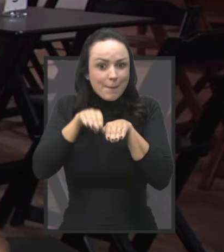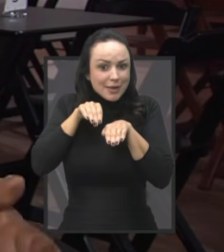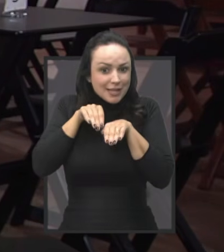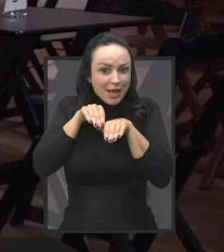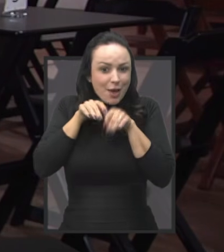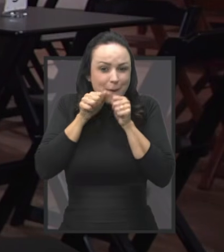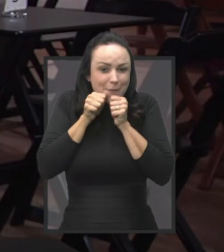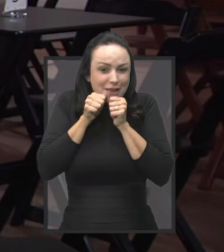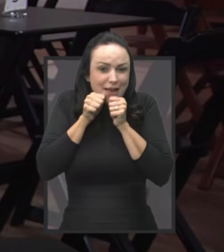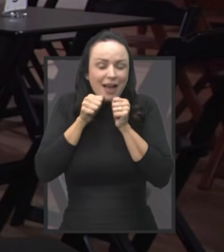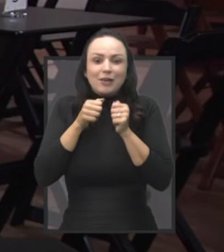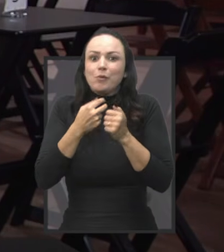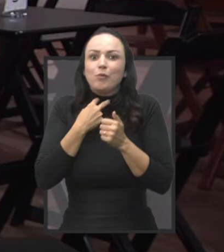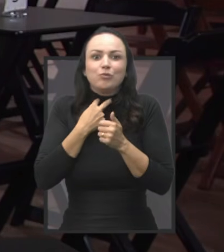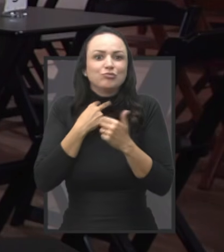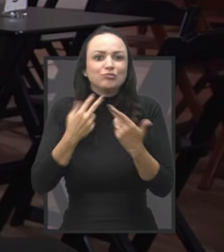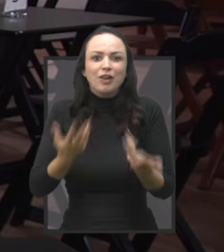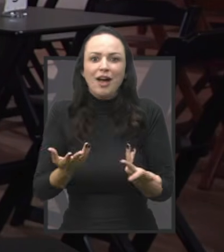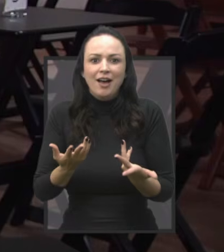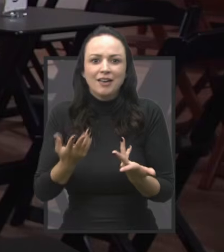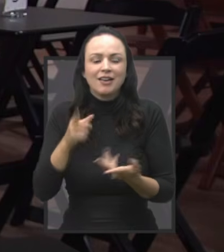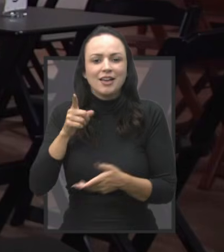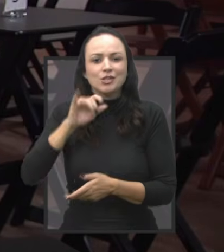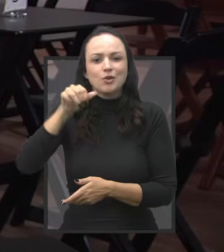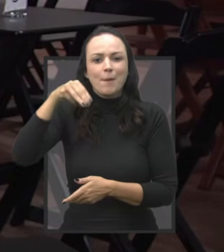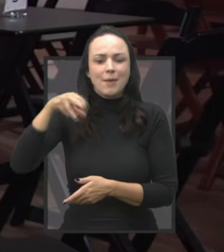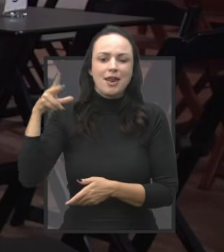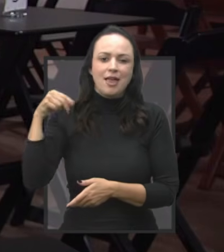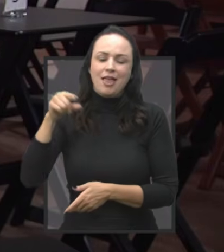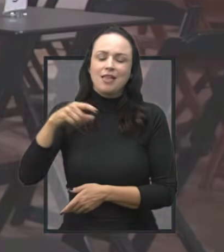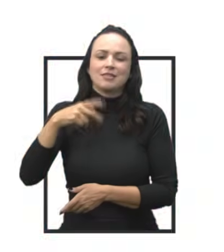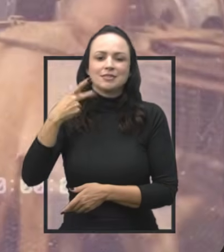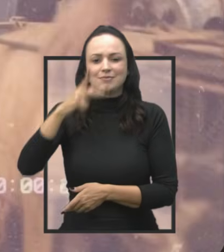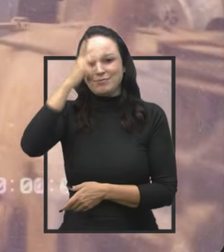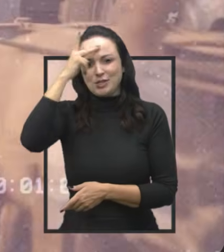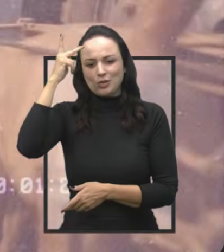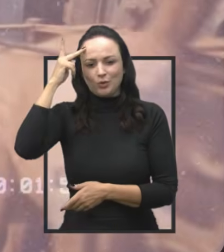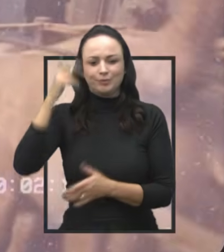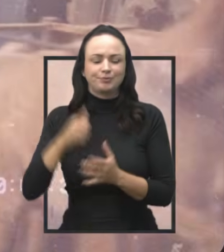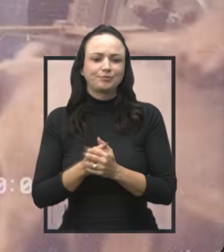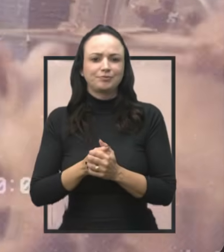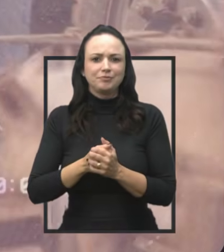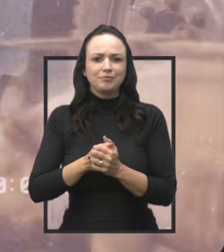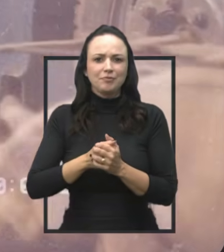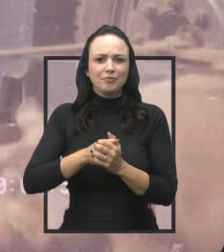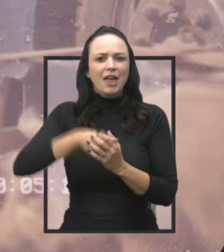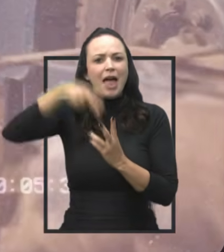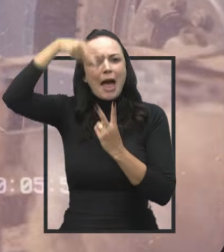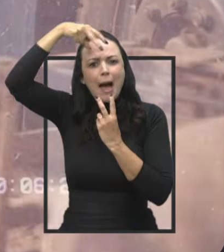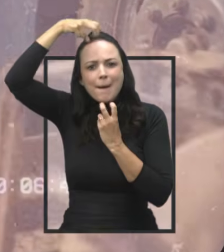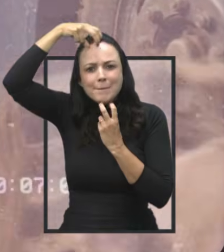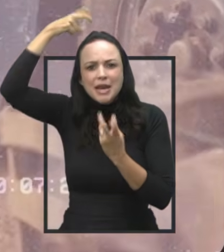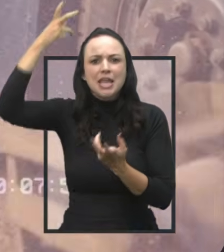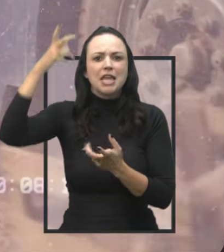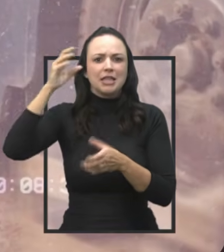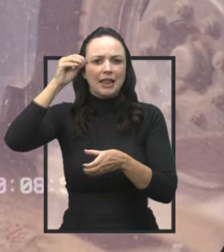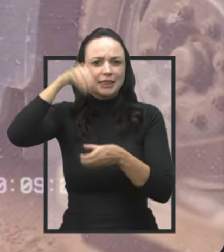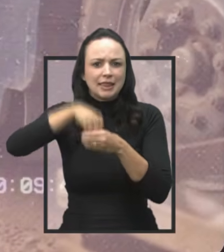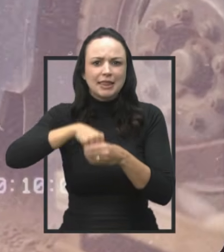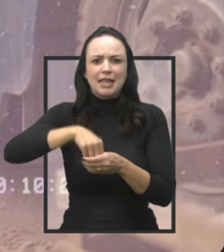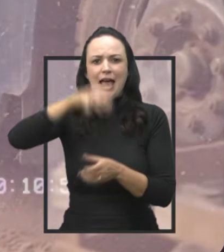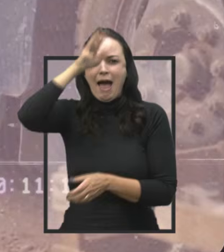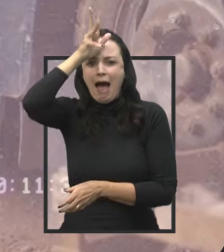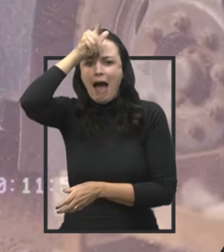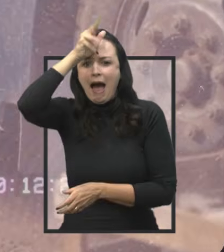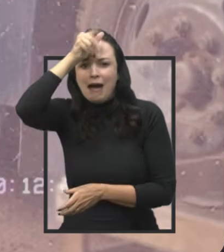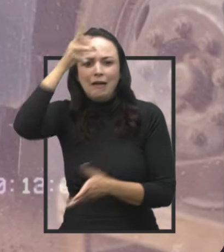trás, mas não tinha jeito. O Zé Maria era essa pessoa. Era tudo, era o cabrito do que ia lá dentro, era